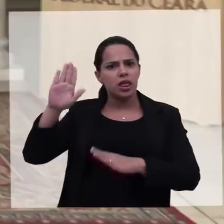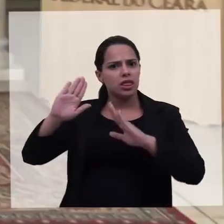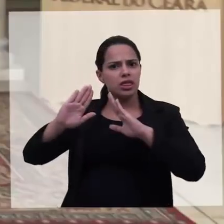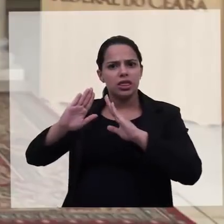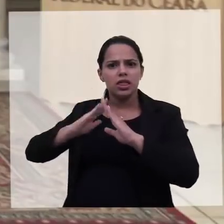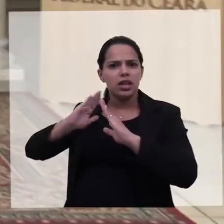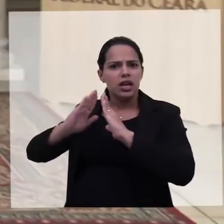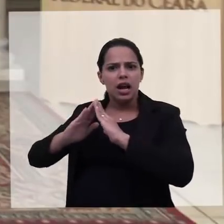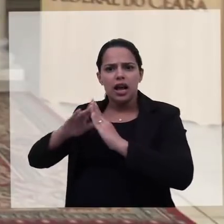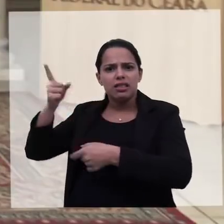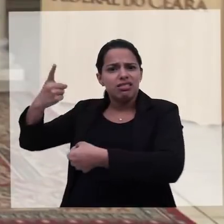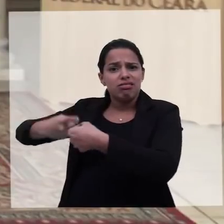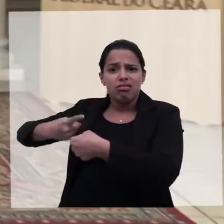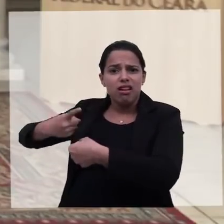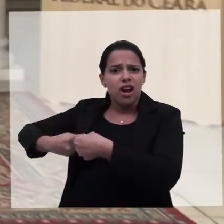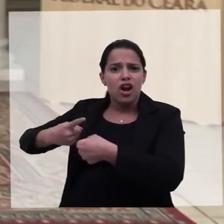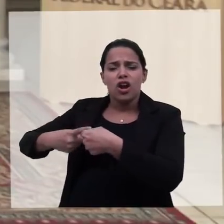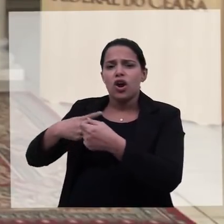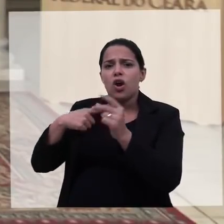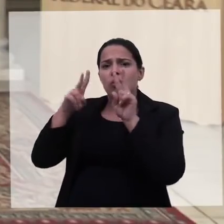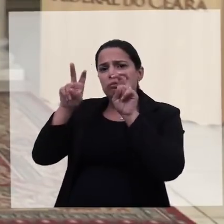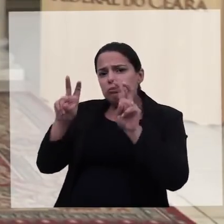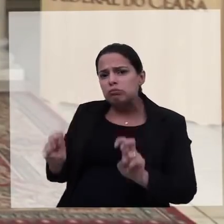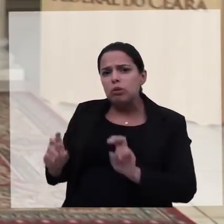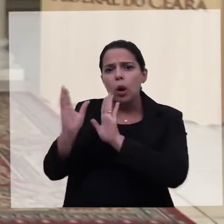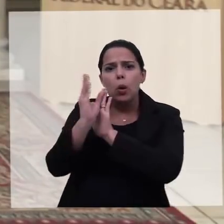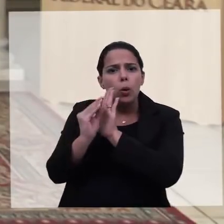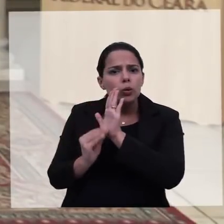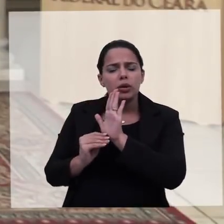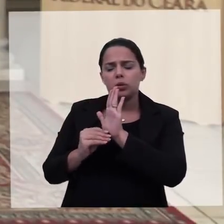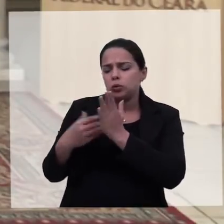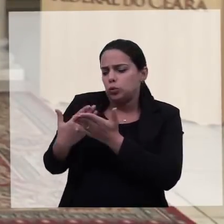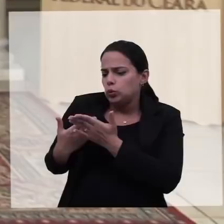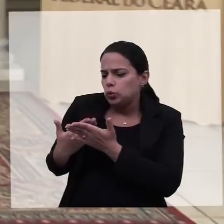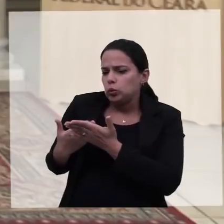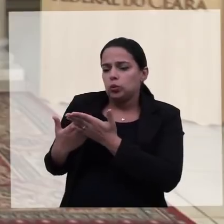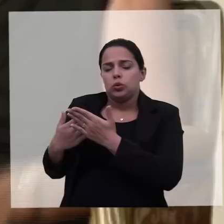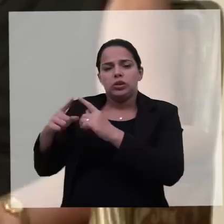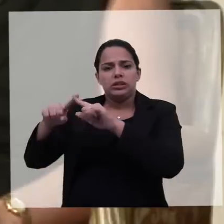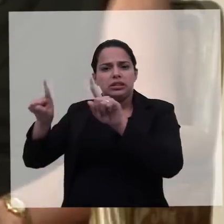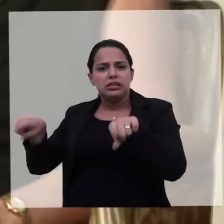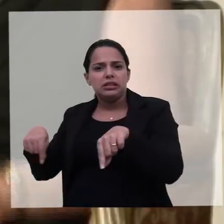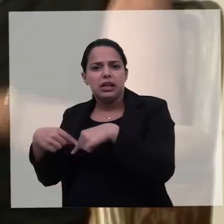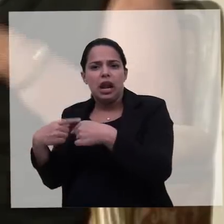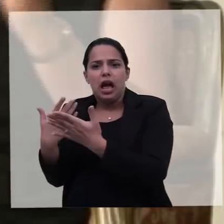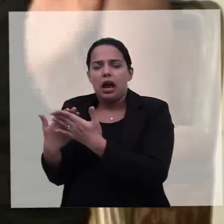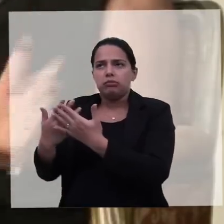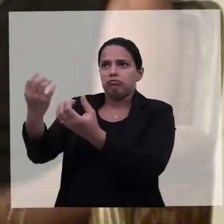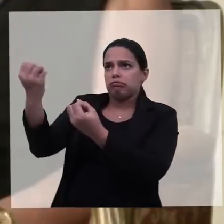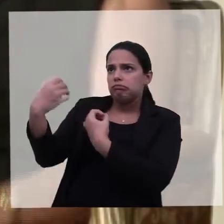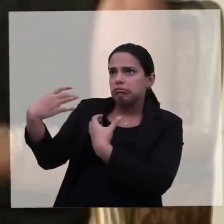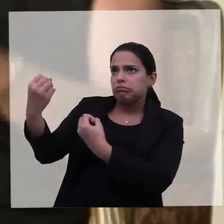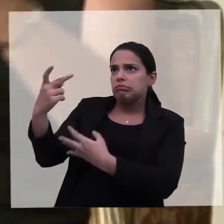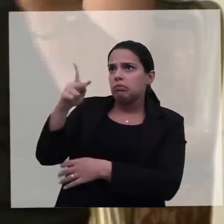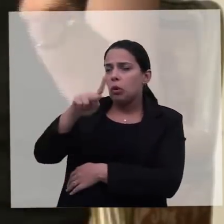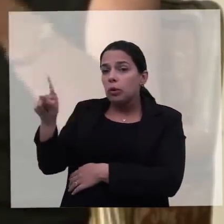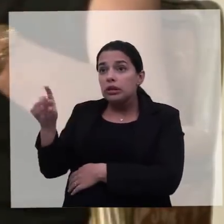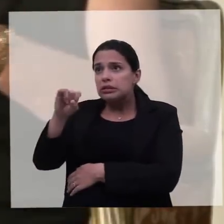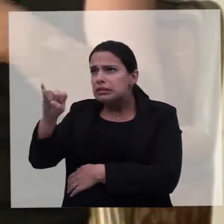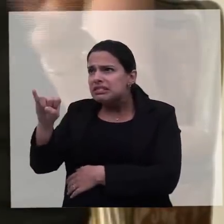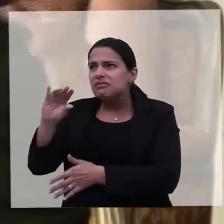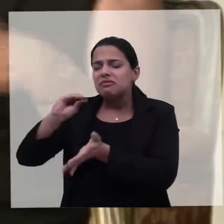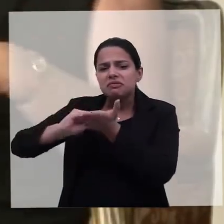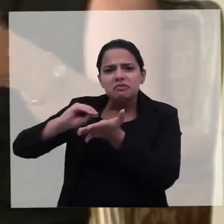Estudamos só lá, por conta, seguindo o programa, a matéria que os professores davam. em sala de aula, aquilo que o professor não dava, a